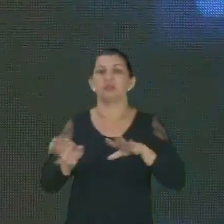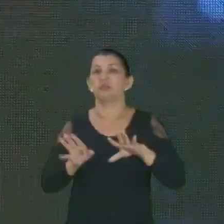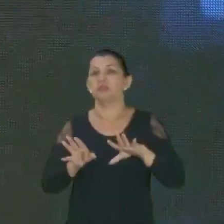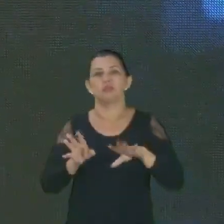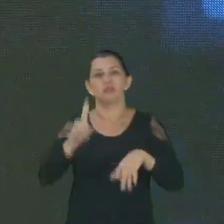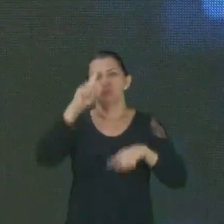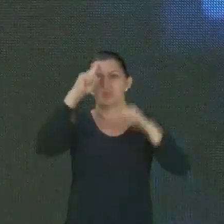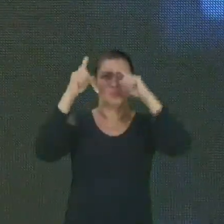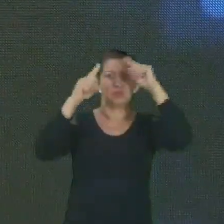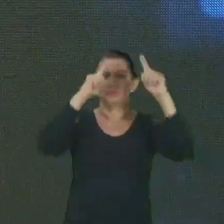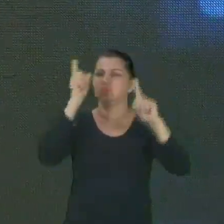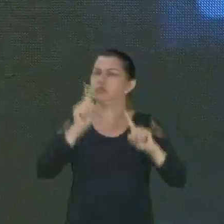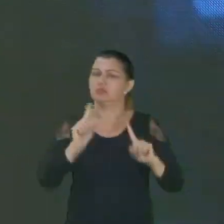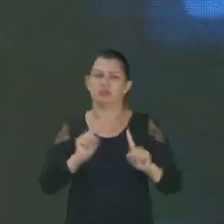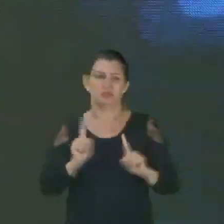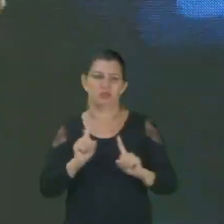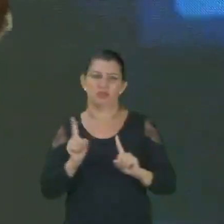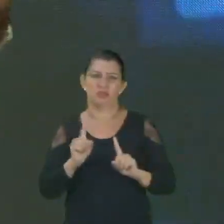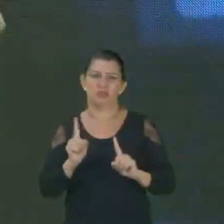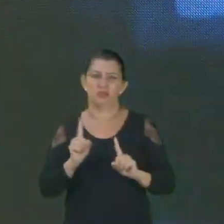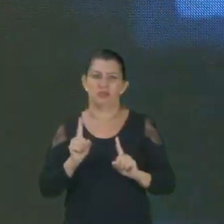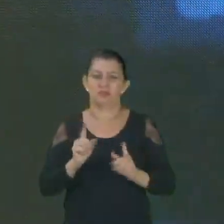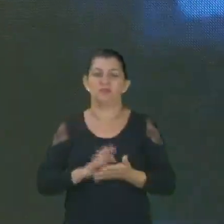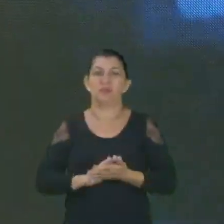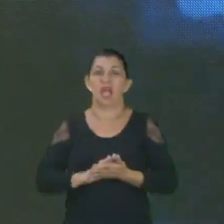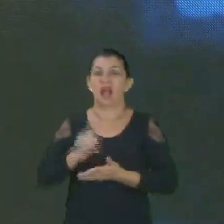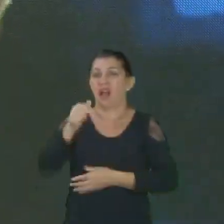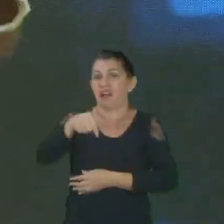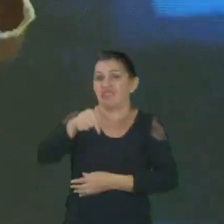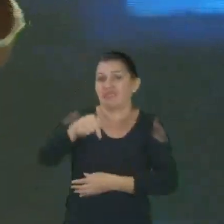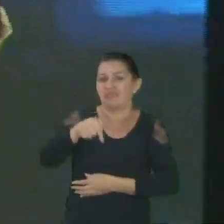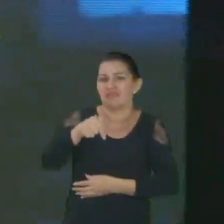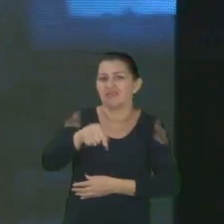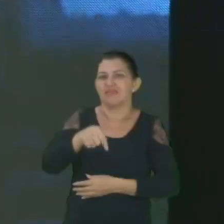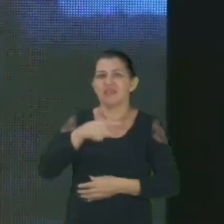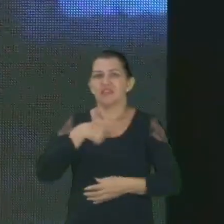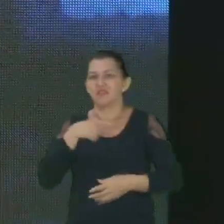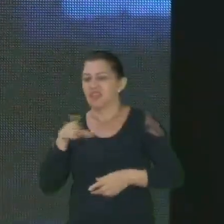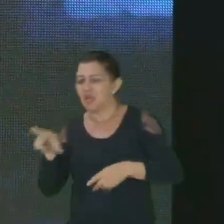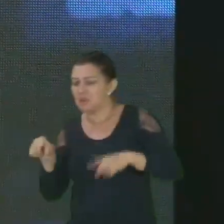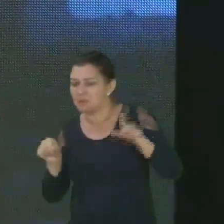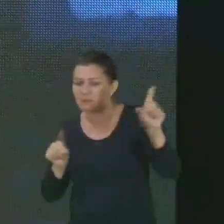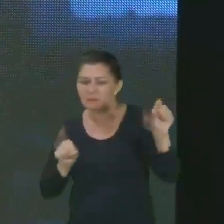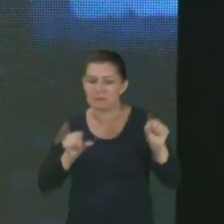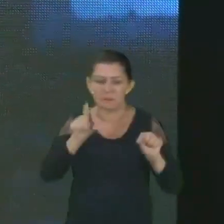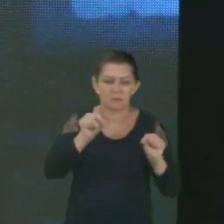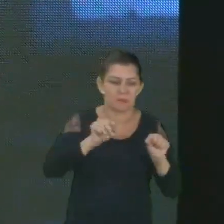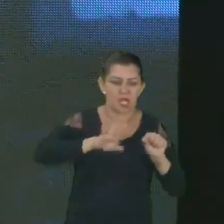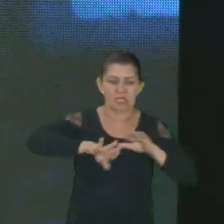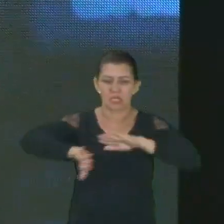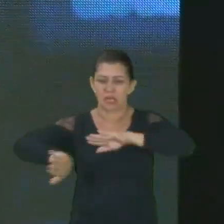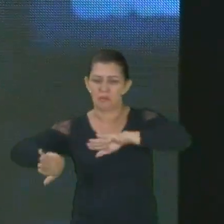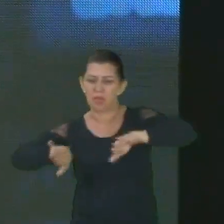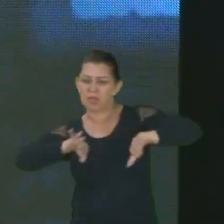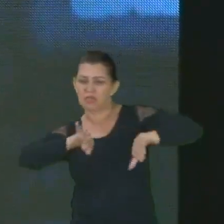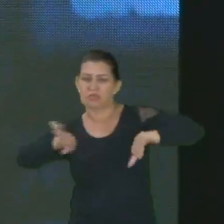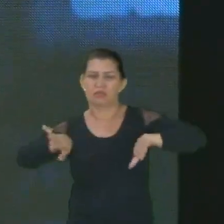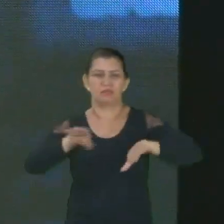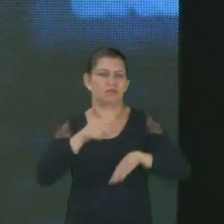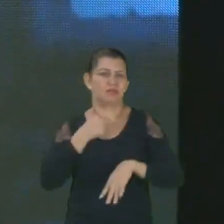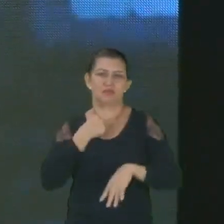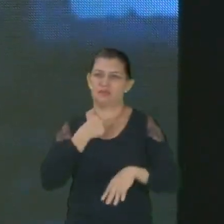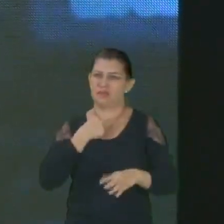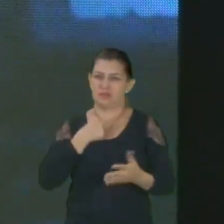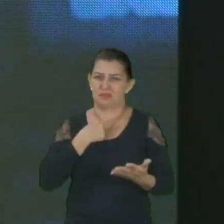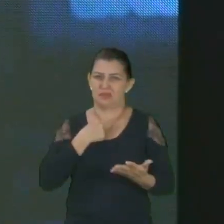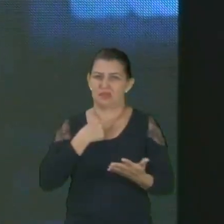as pessoas. Igreja não é lugar de você ficar classificando as pessoas. Nós temos um defeito muito